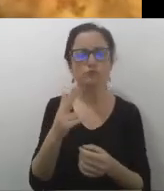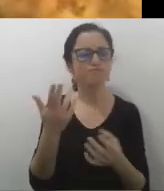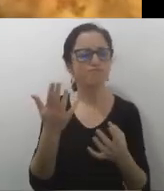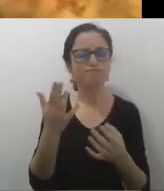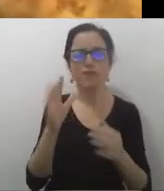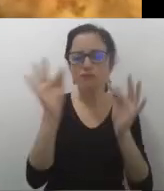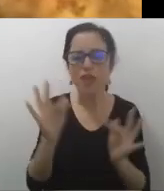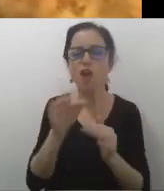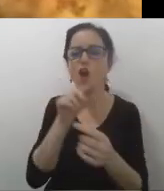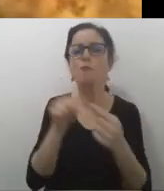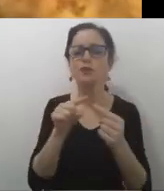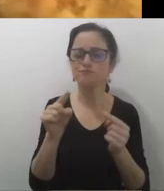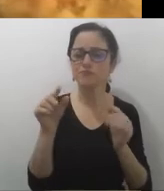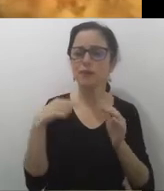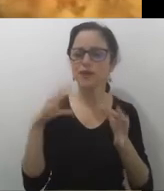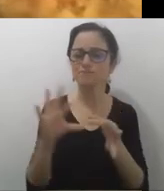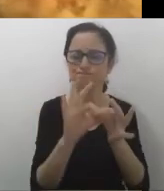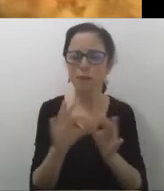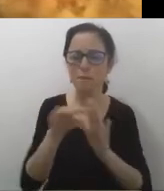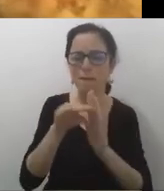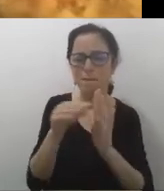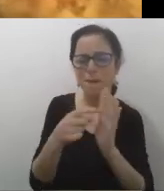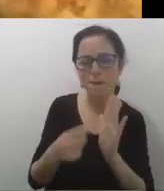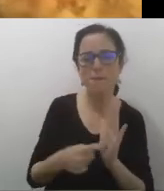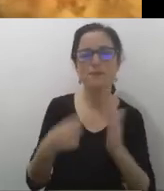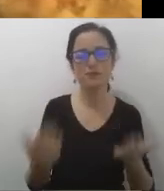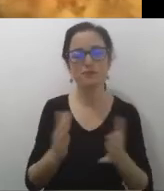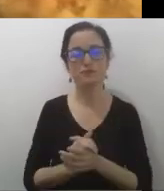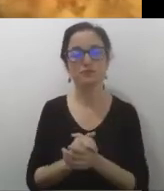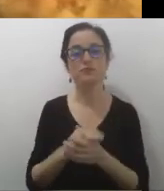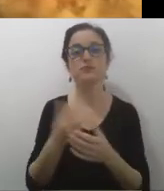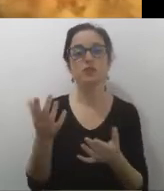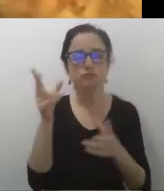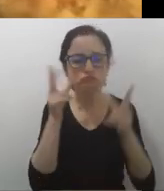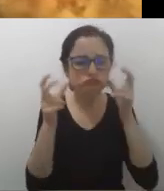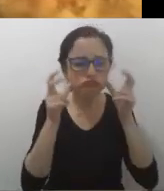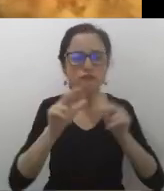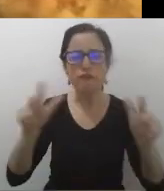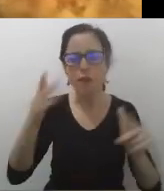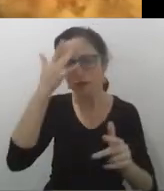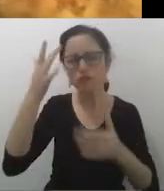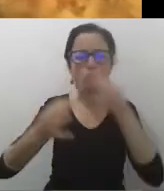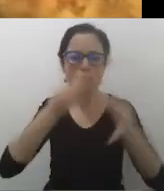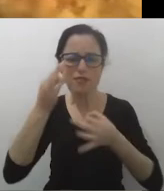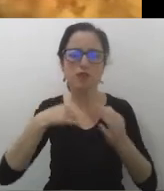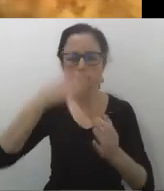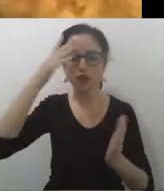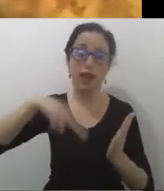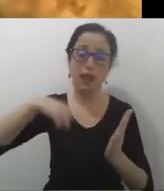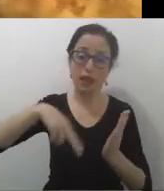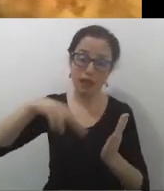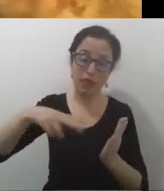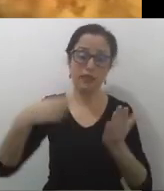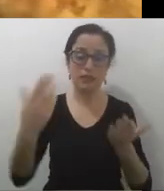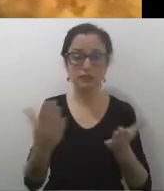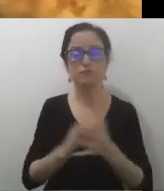a gente foi bastante feliz nesse objetivo de ligar os pontos. Nós escutamos vários comentários de leitores